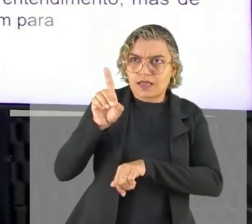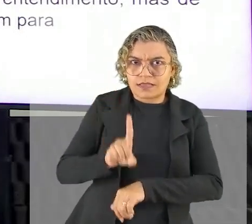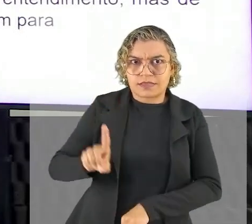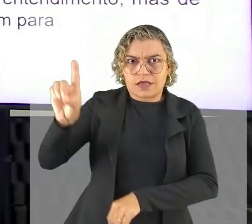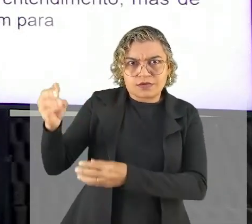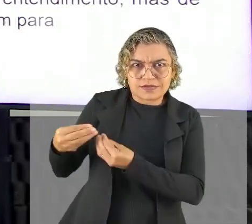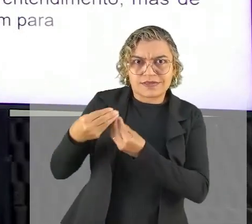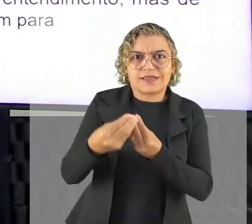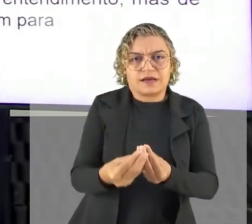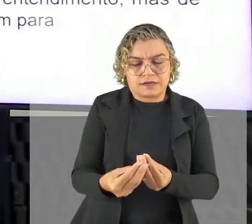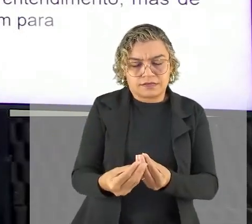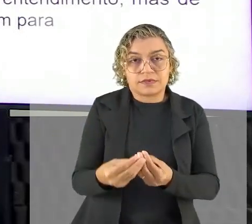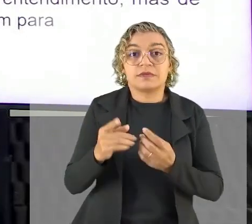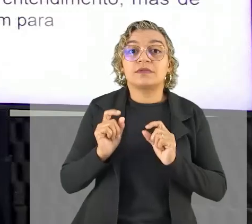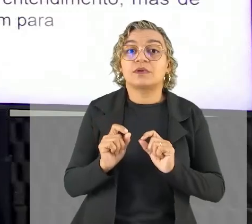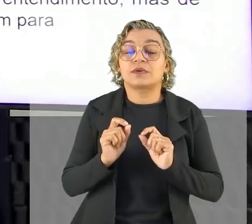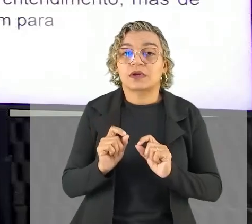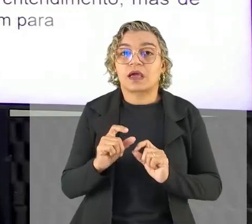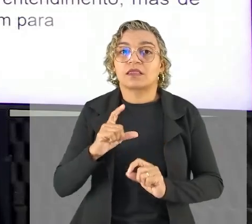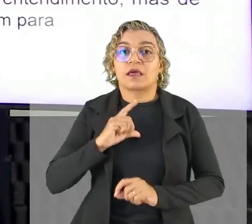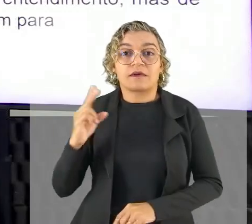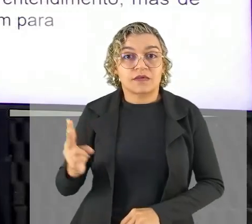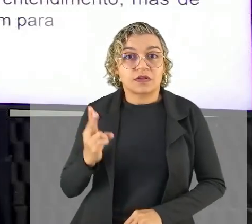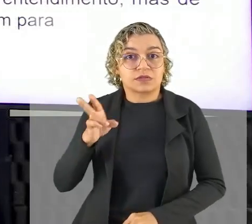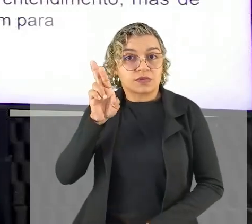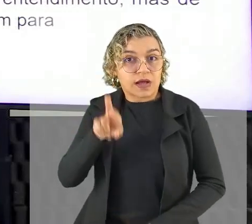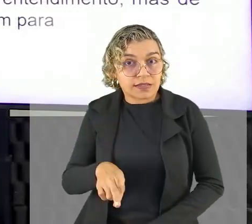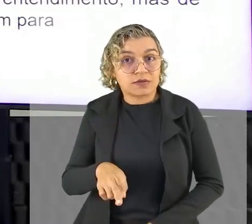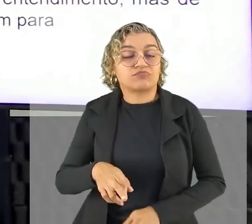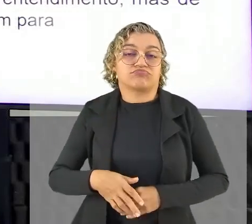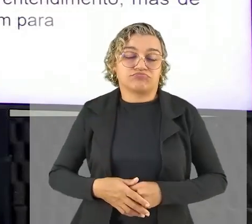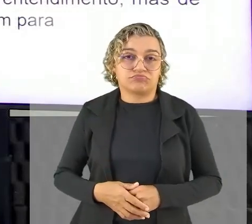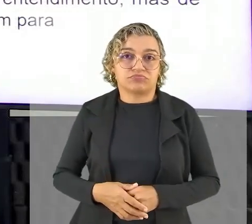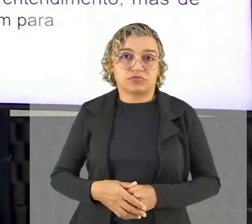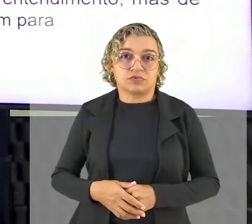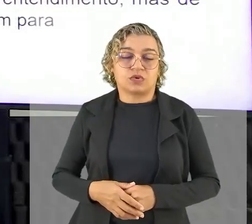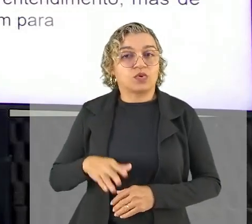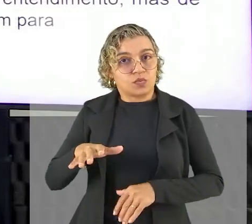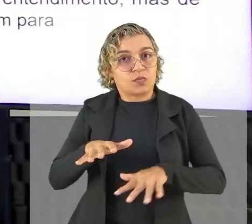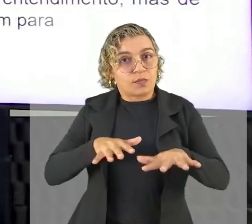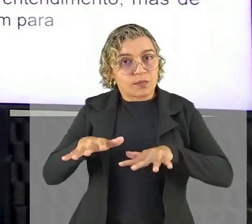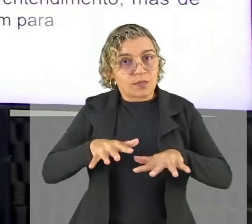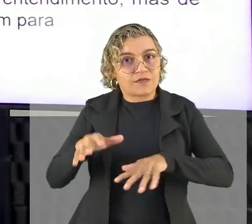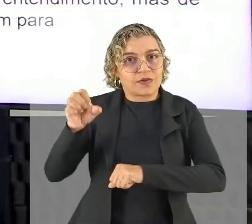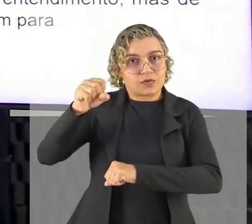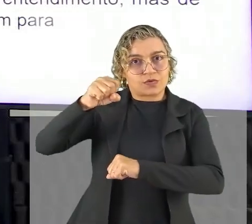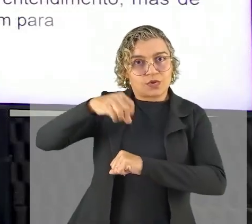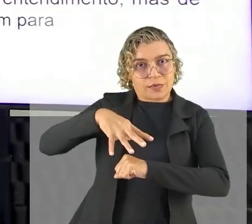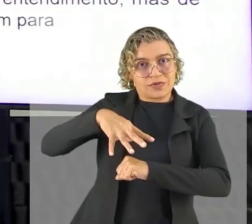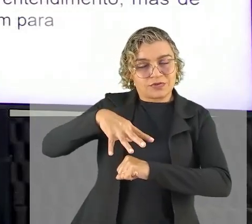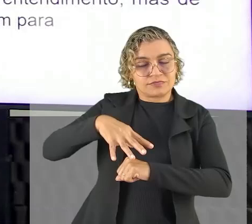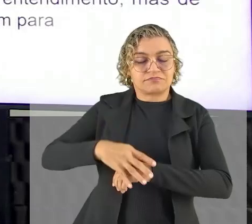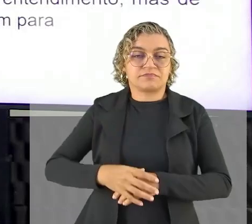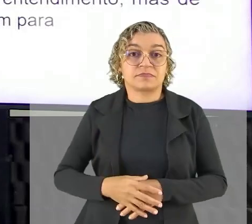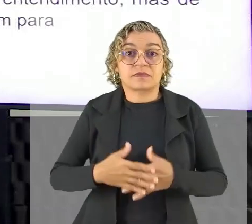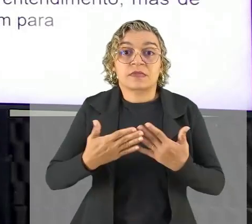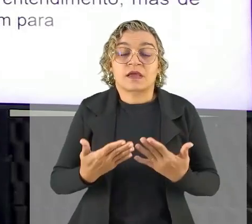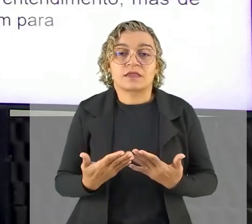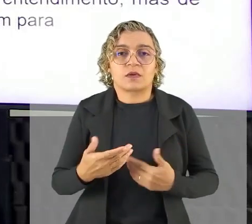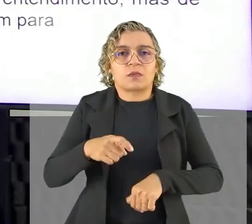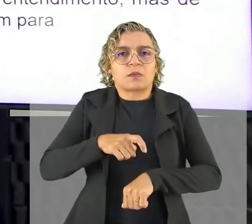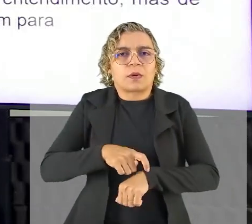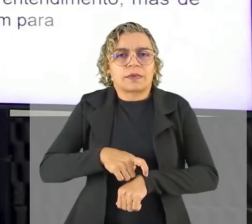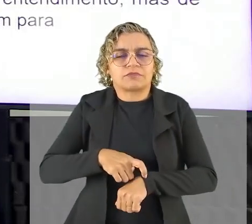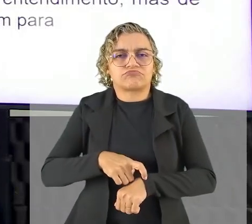Então aqui há uma grande valorização da razão nesse movimento iluminista. Então esse estado de